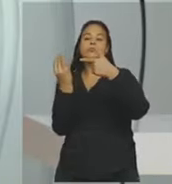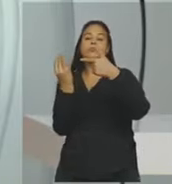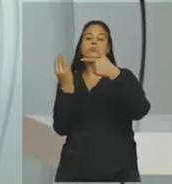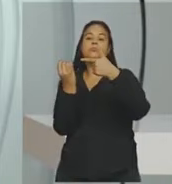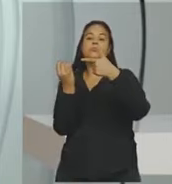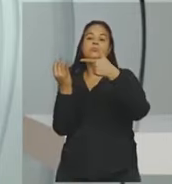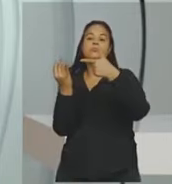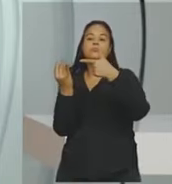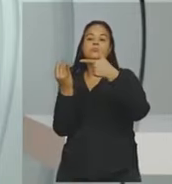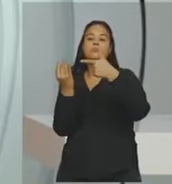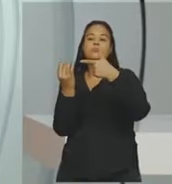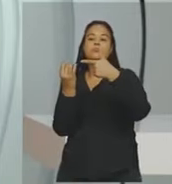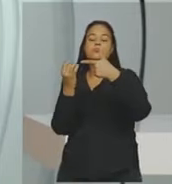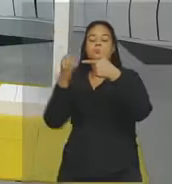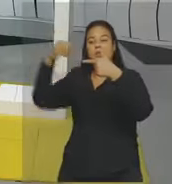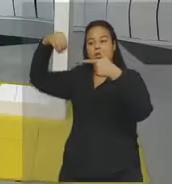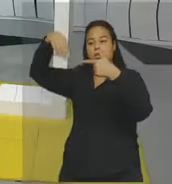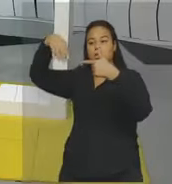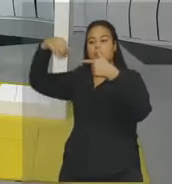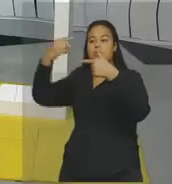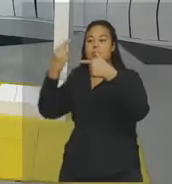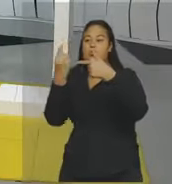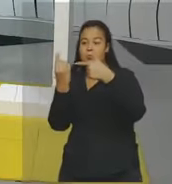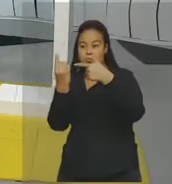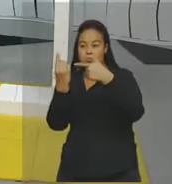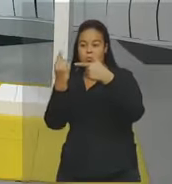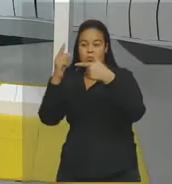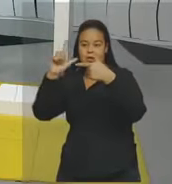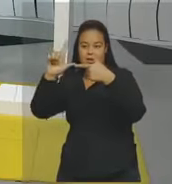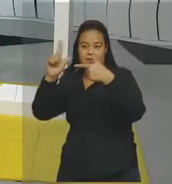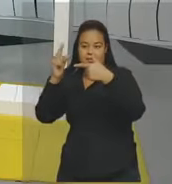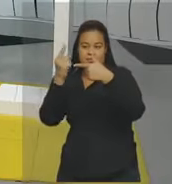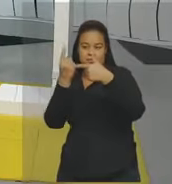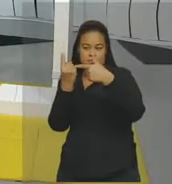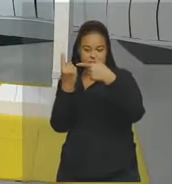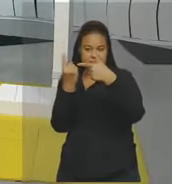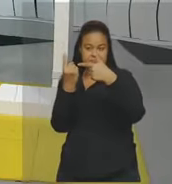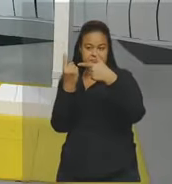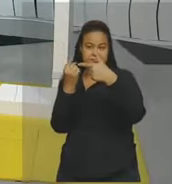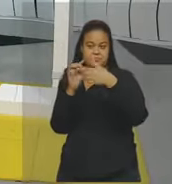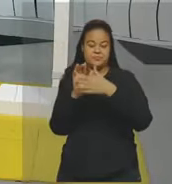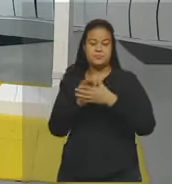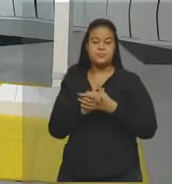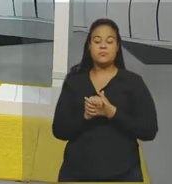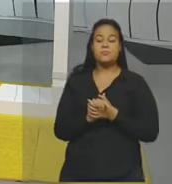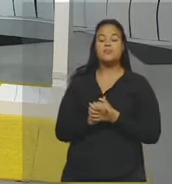Minha lâmpada 2 é 20 watts, 20 volts. Então,